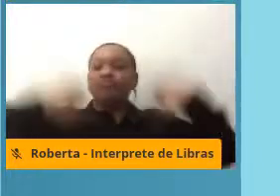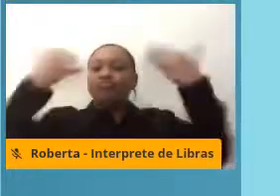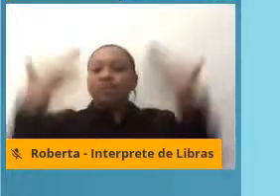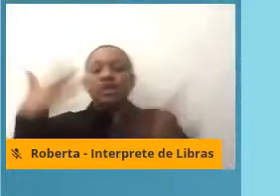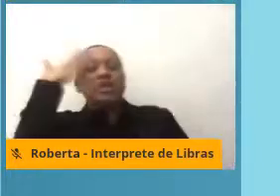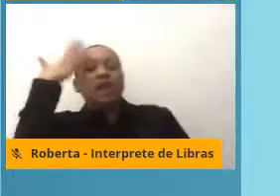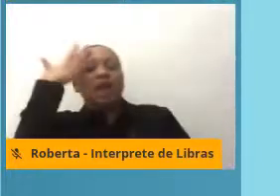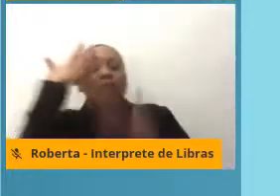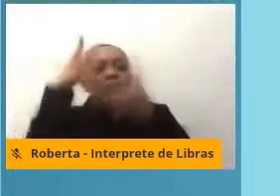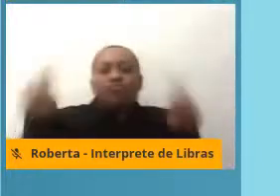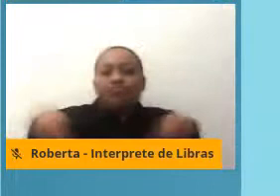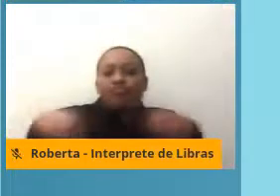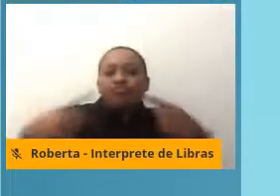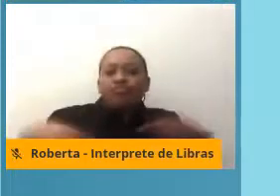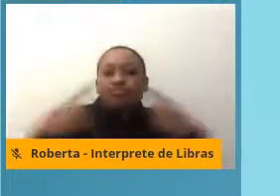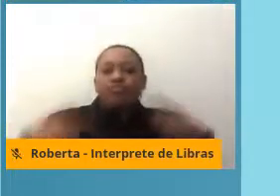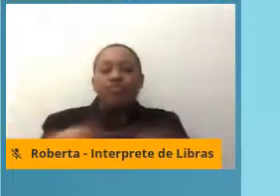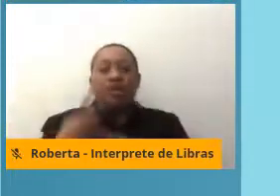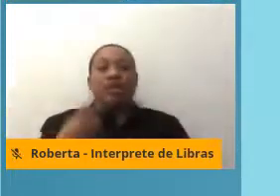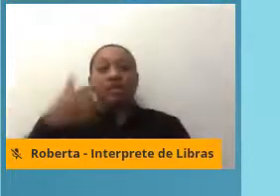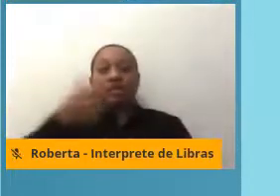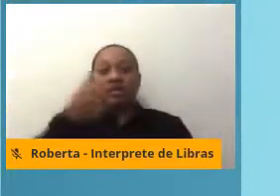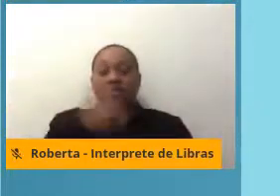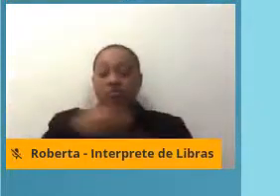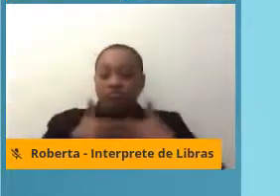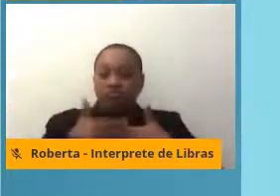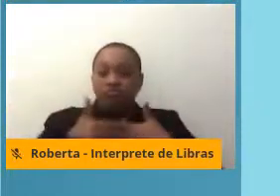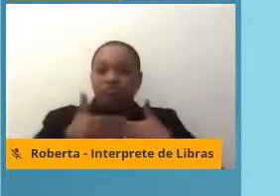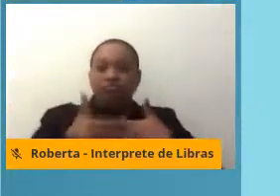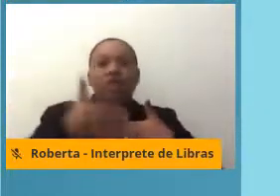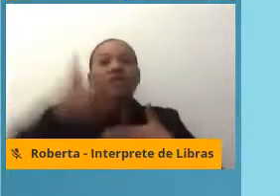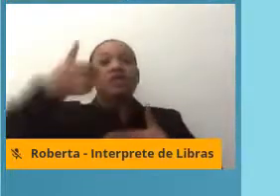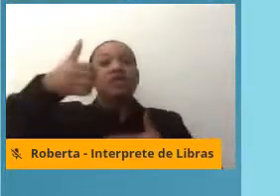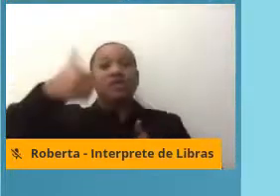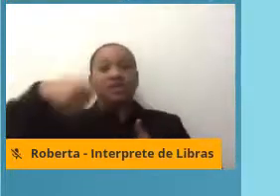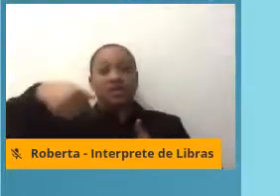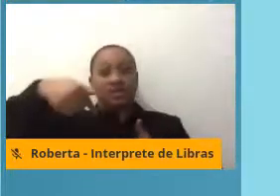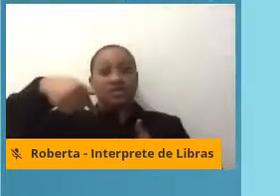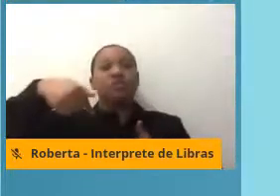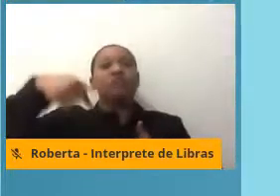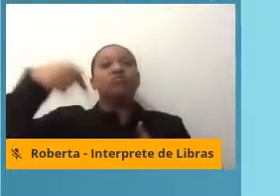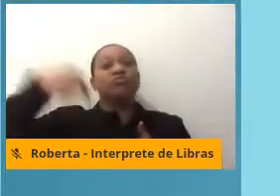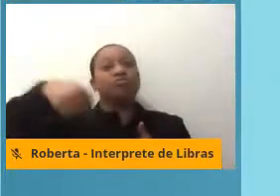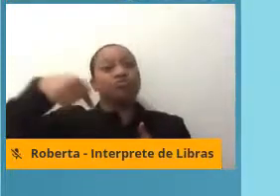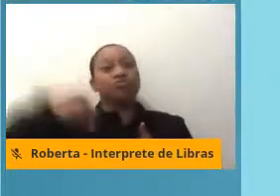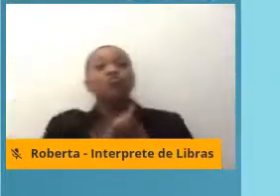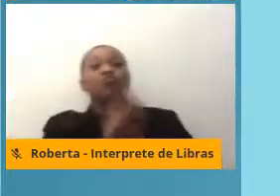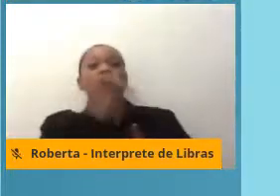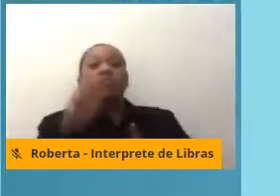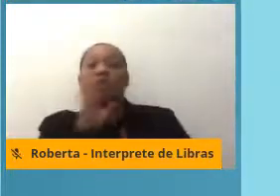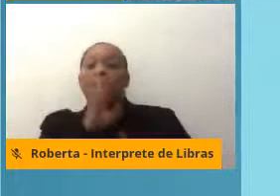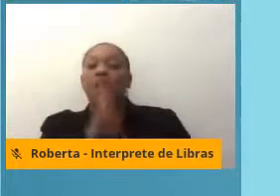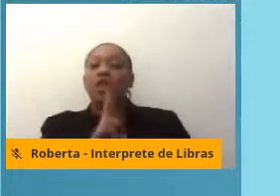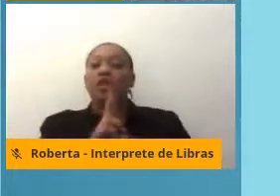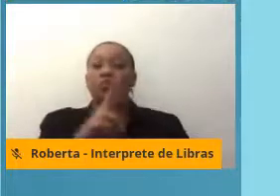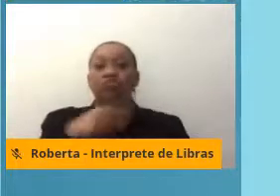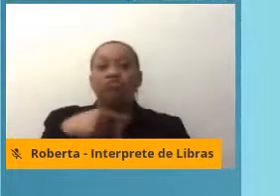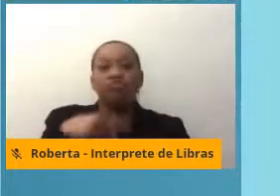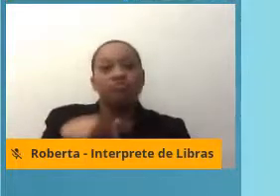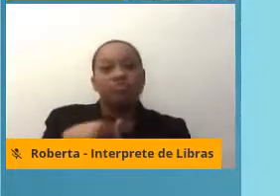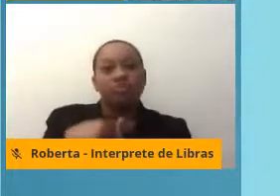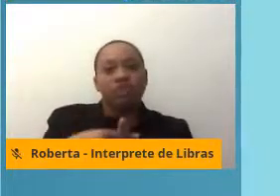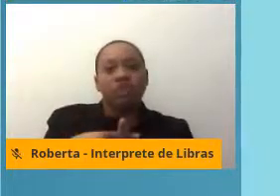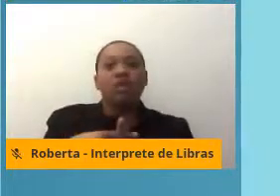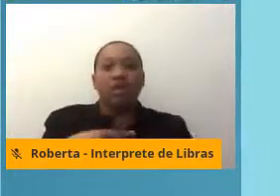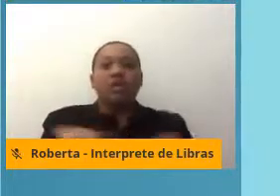a garantia de que a RT-PCR vai dar positiva. Então, o que eu tenho que fazer a partir de então, principalmente a partir do